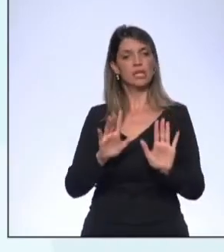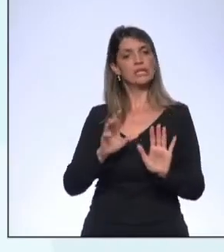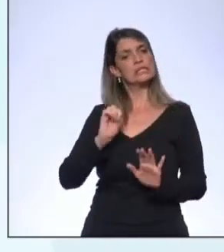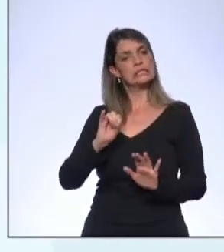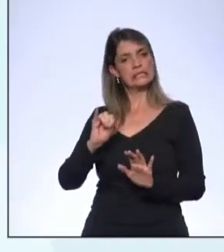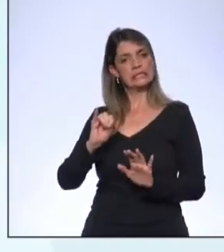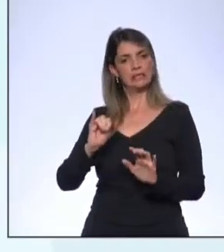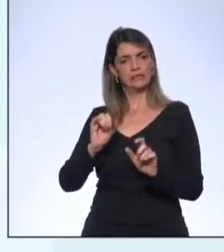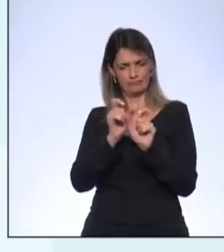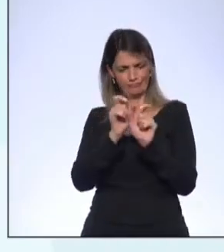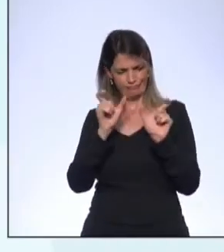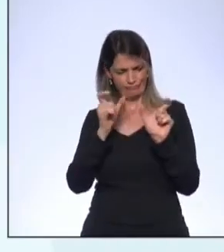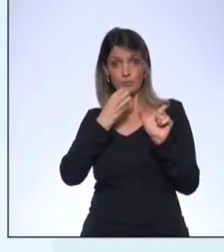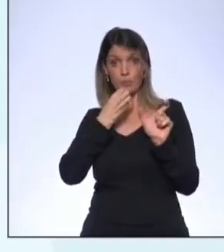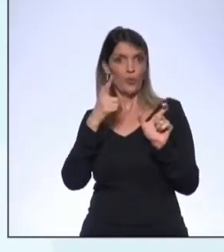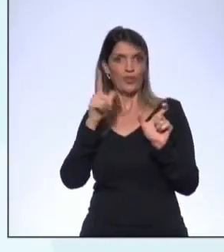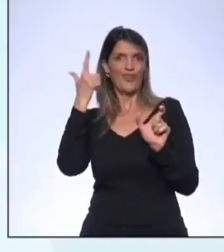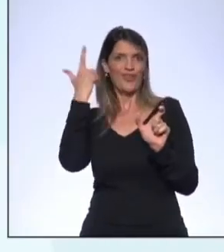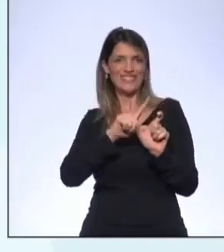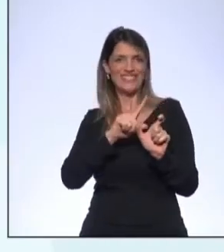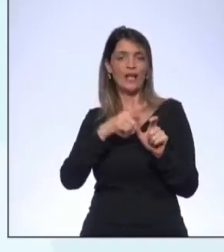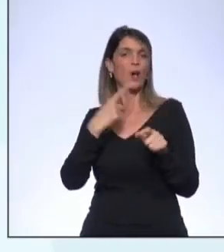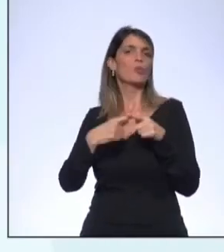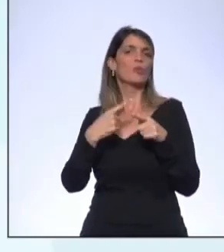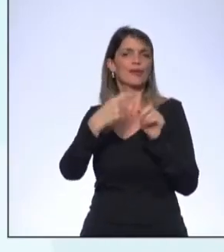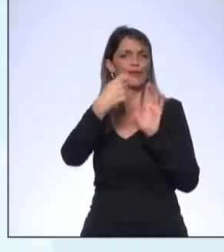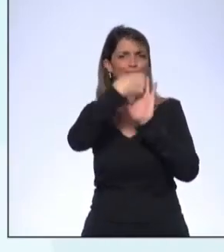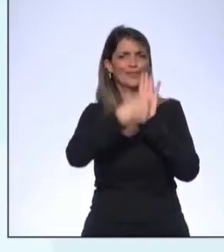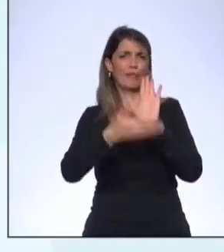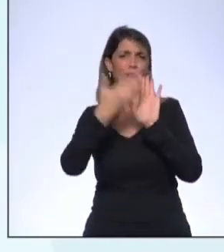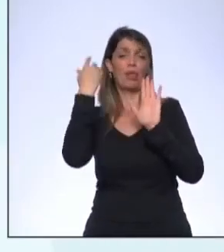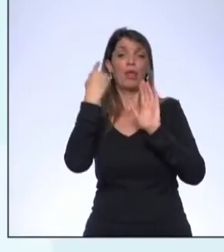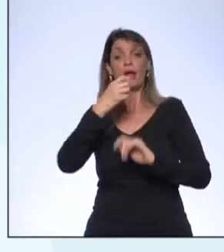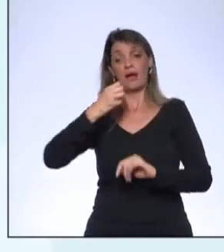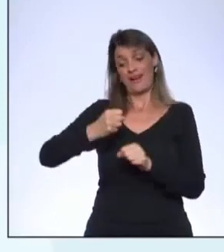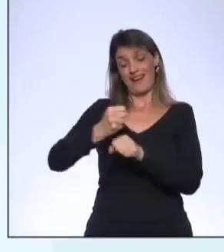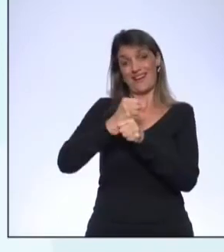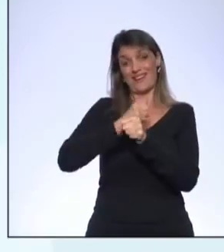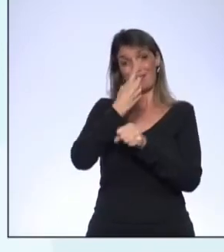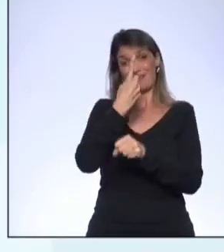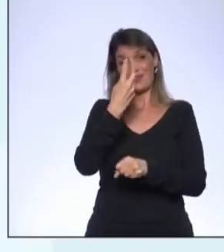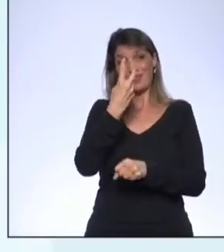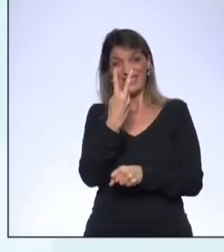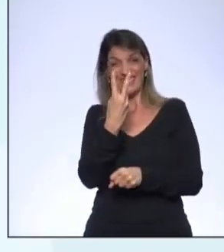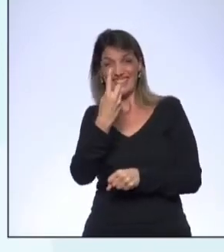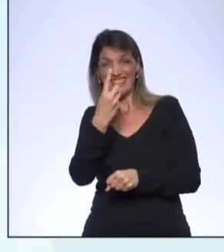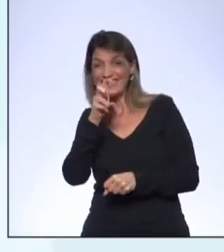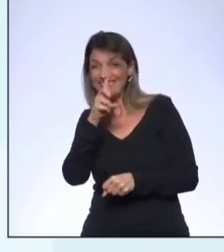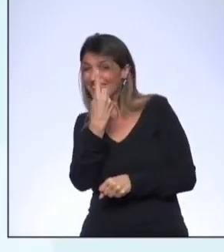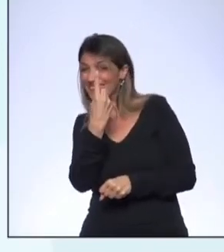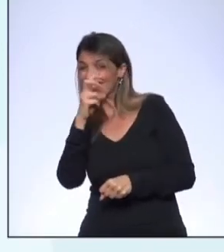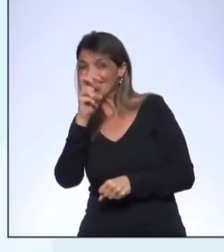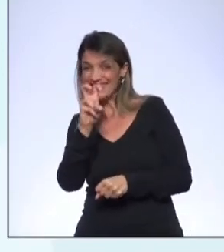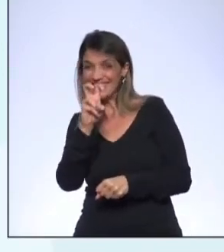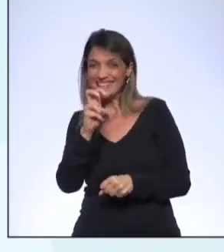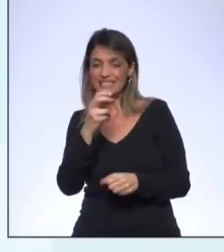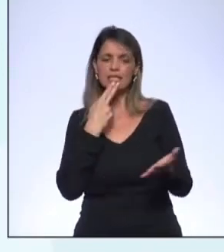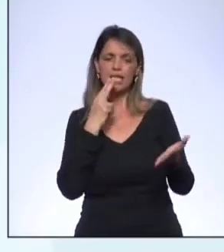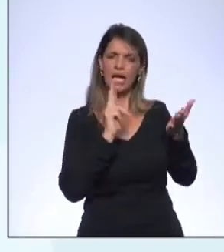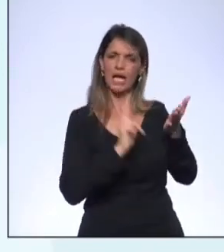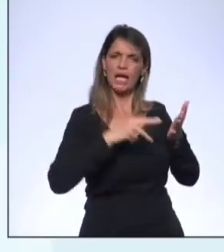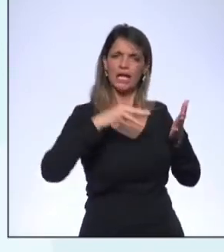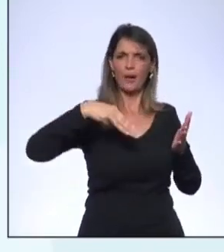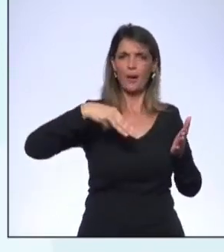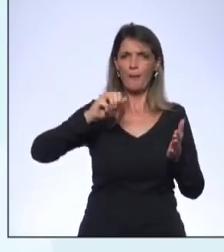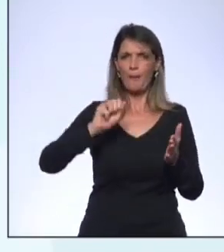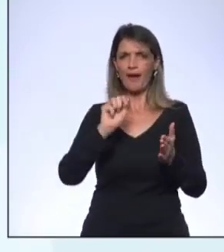bom, vocês não iam conseguir ler, porque é um texto muito antigo, de 1215, que representa a Carta Magna. Então, vou pedir para a